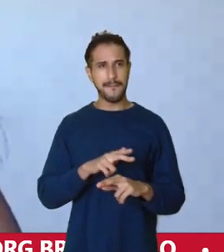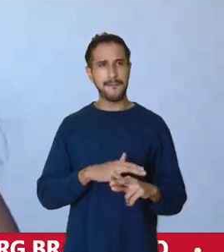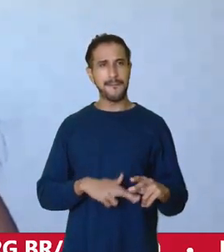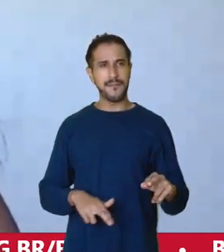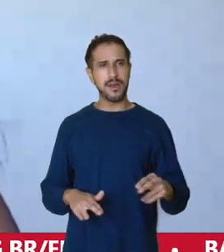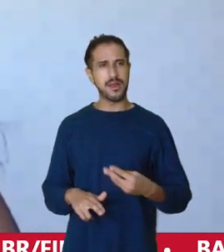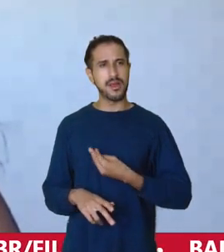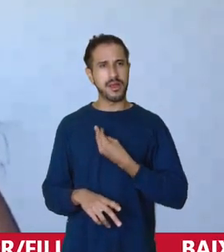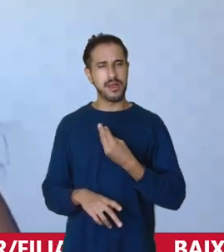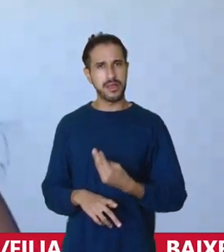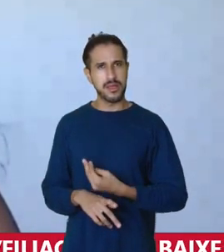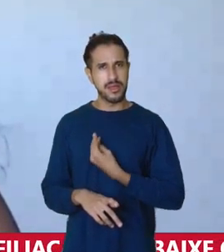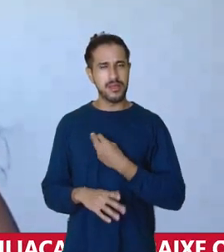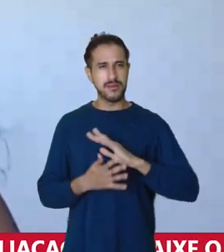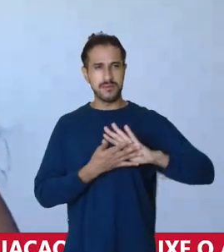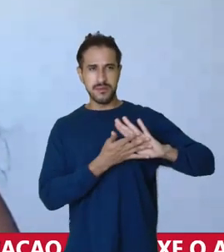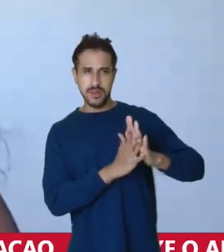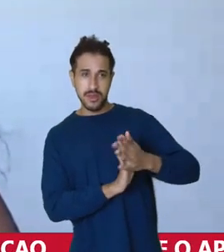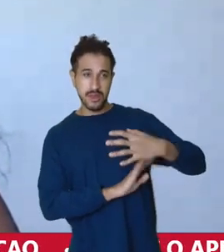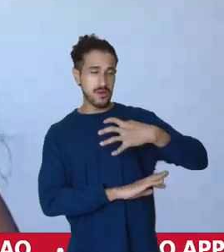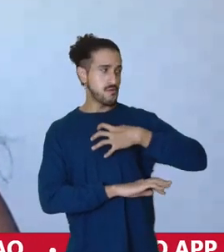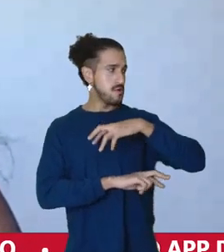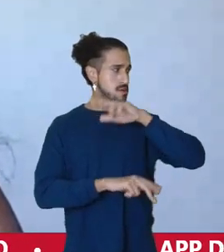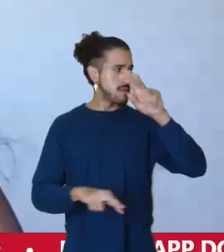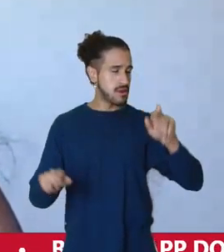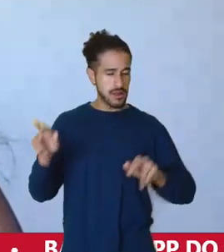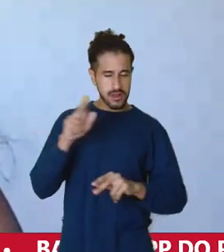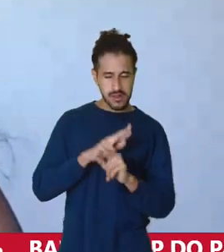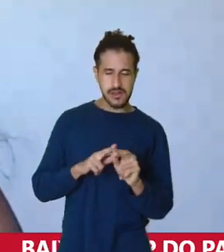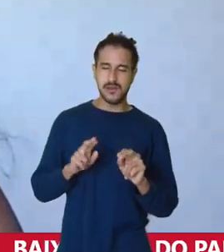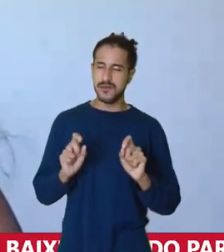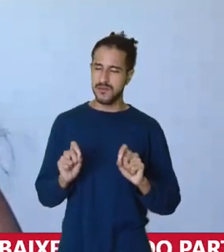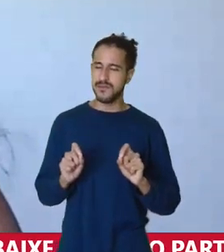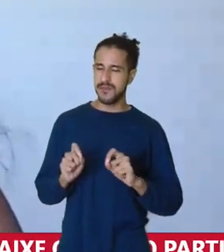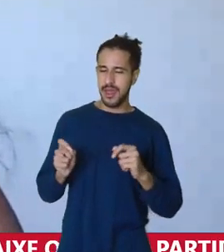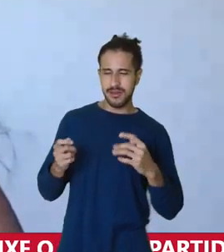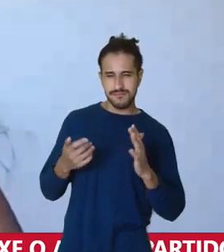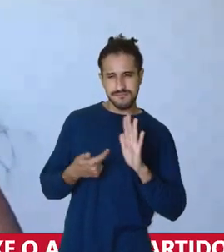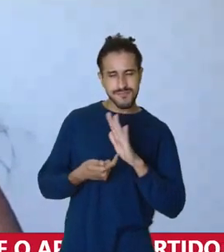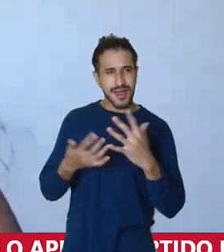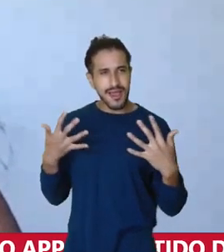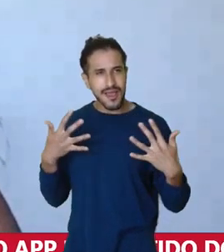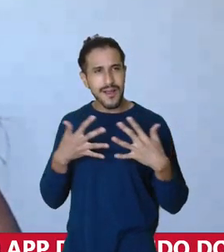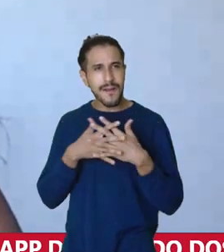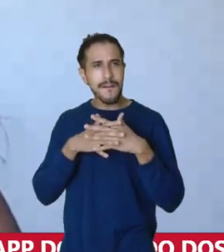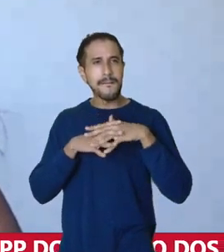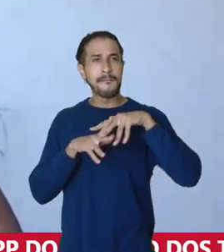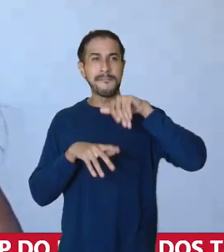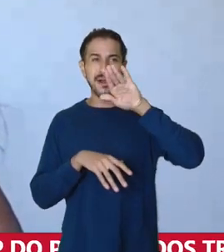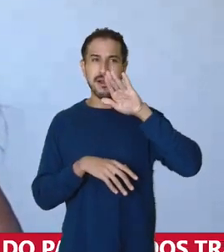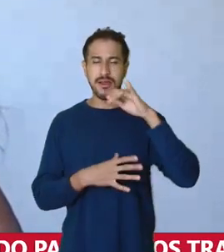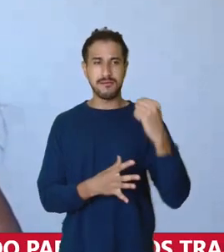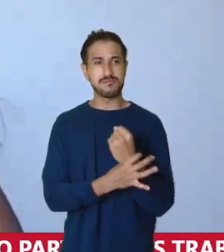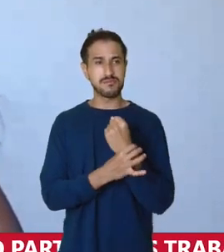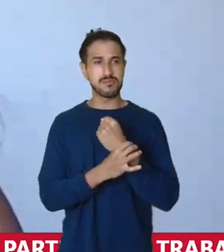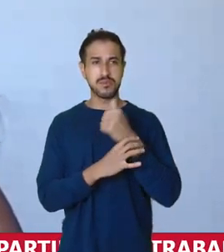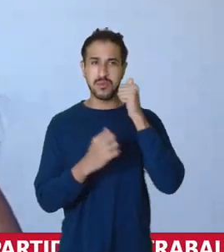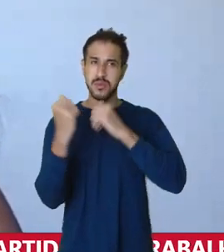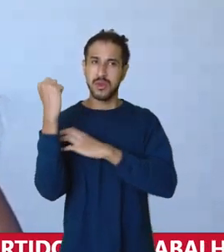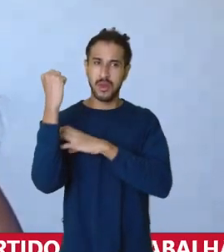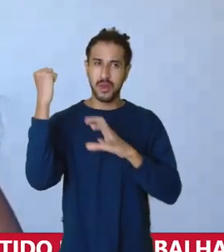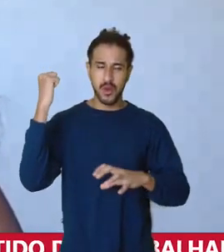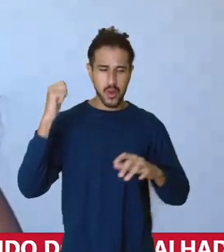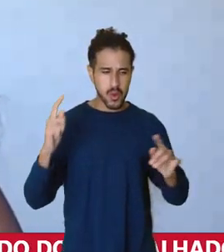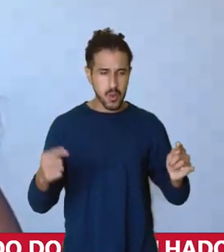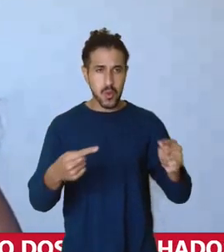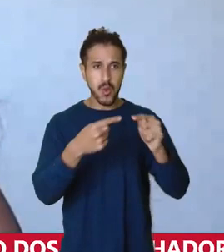que vivem a opressão de maneiras diversas, complexifica e garante que o feminismo atinja,